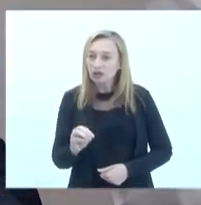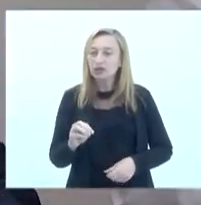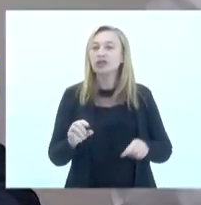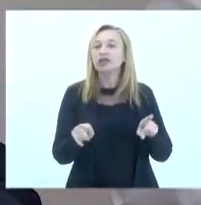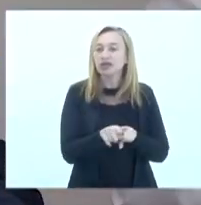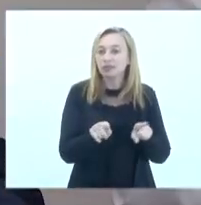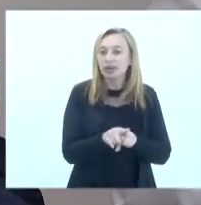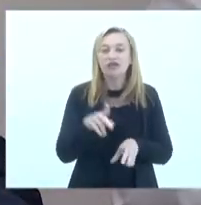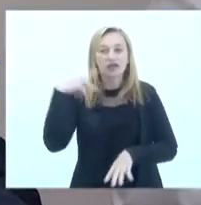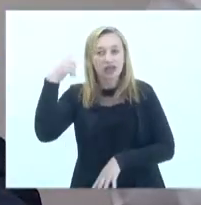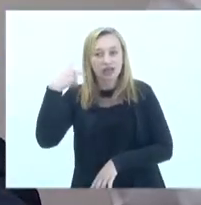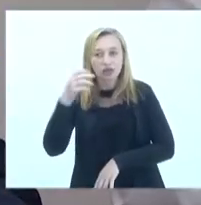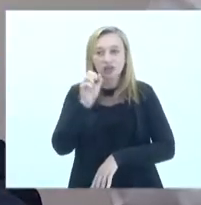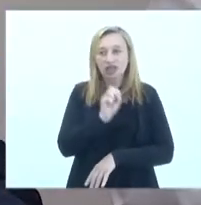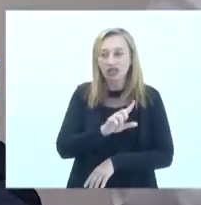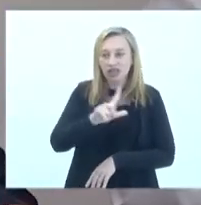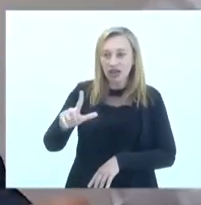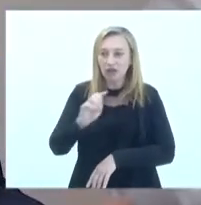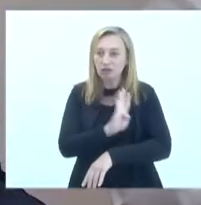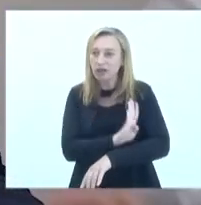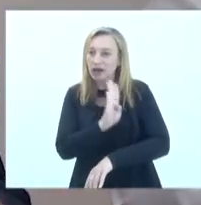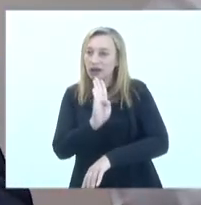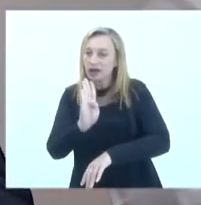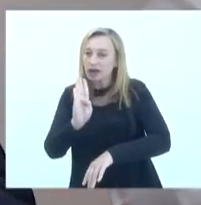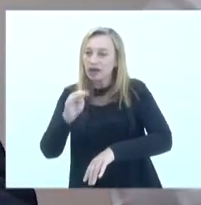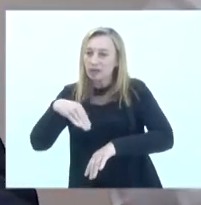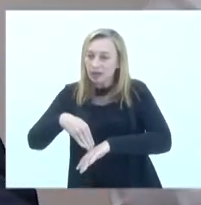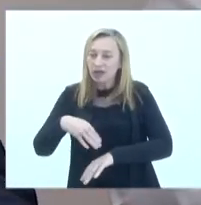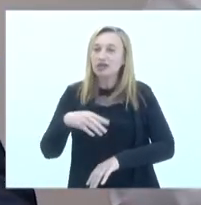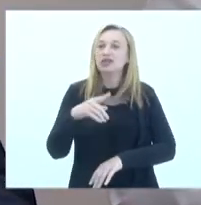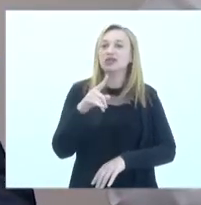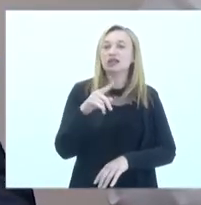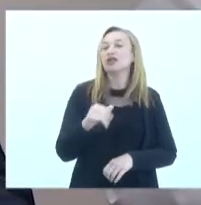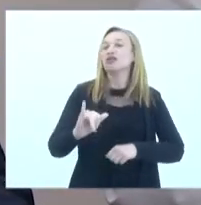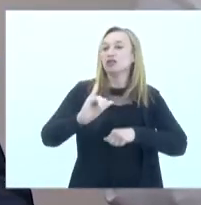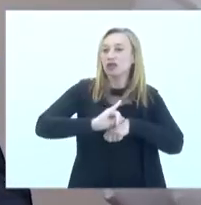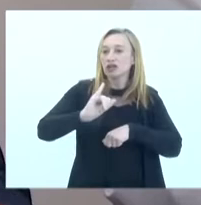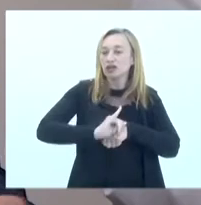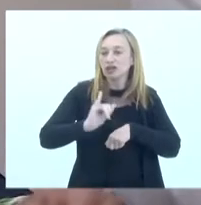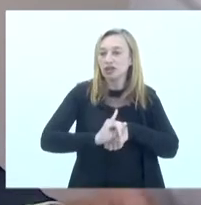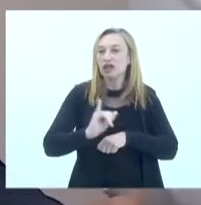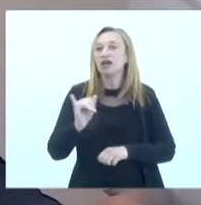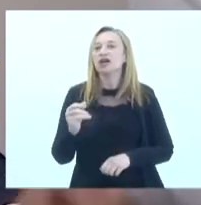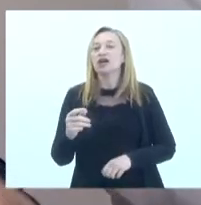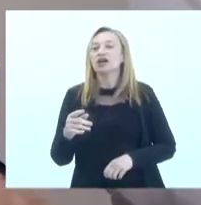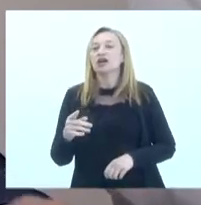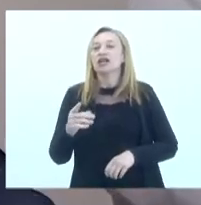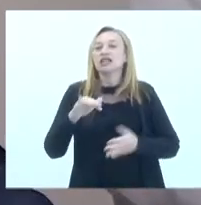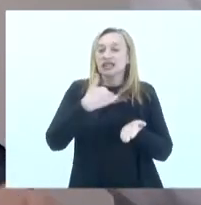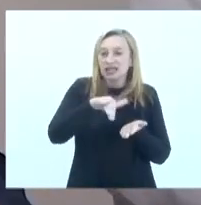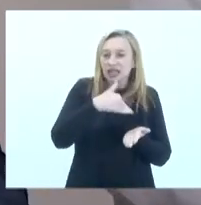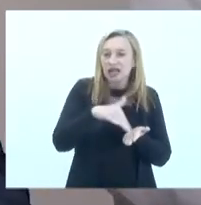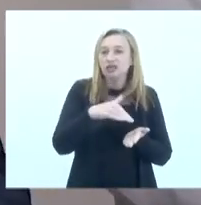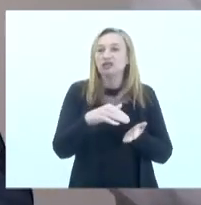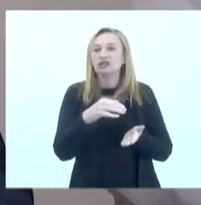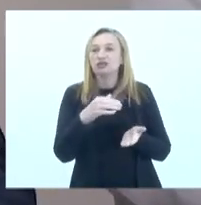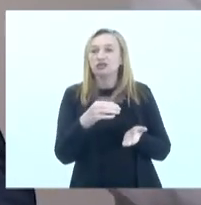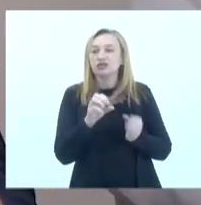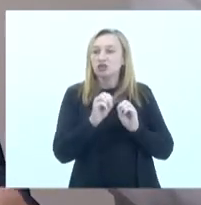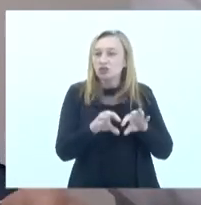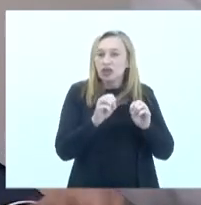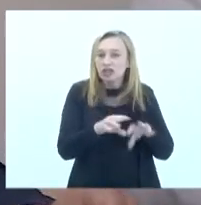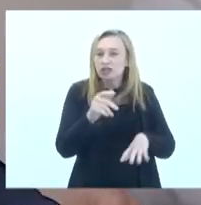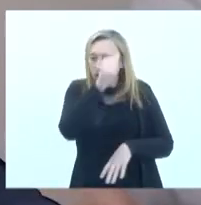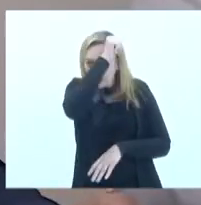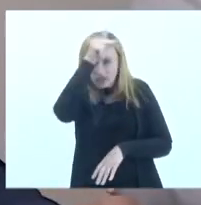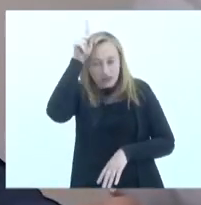Daniel, Paulo Roberto, vereador de Volta Redonda, Gabriela, secretária de Educação da